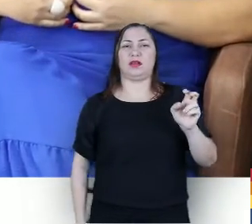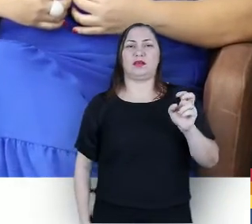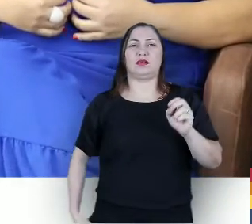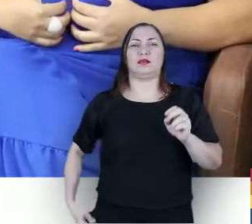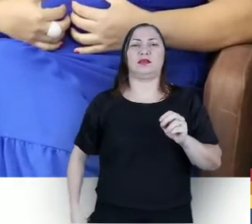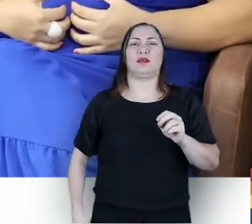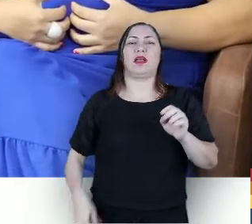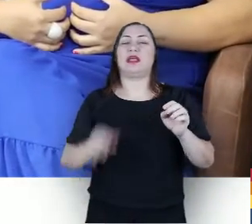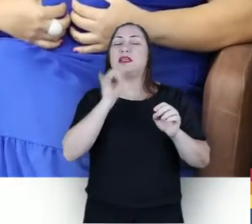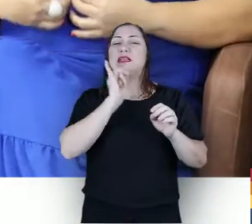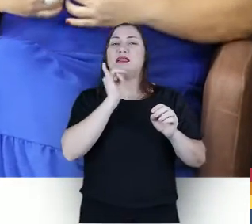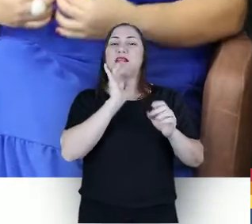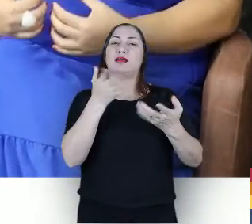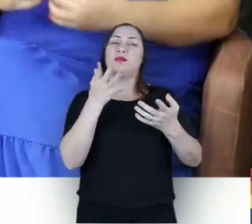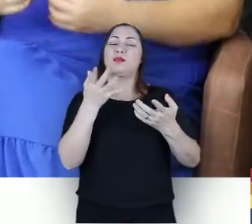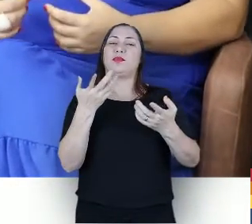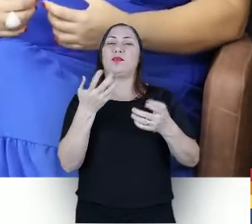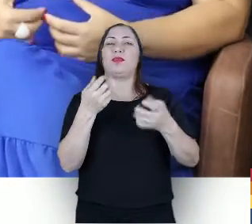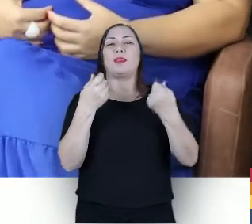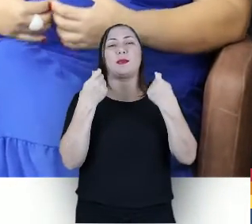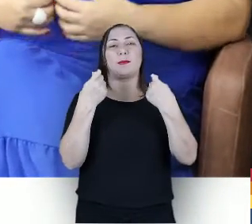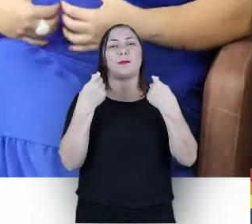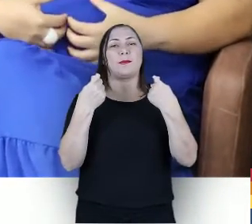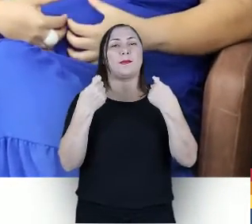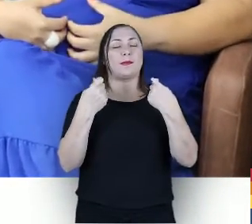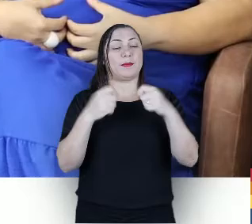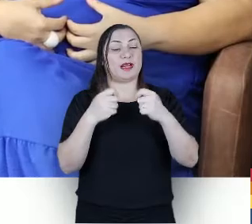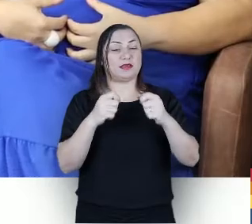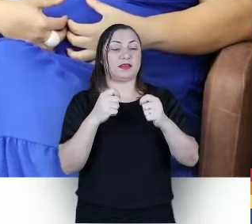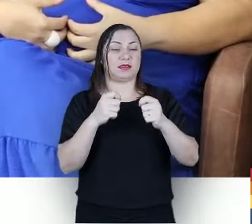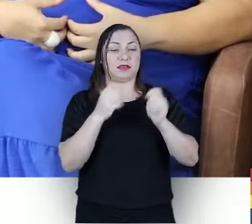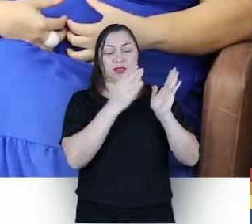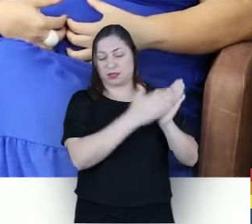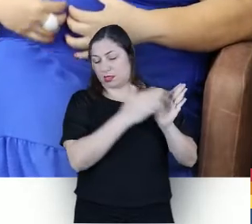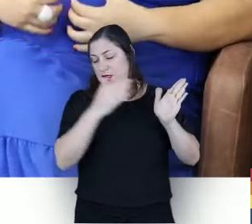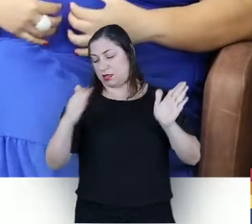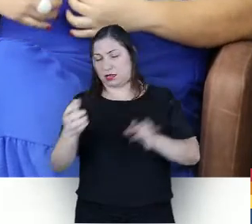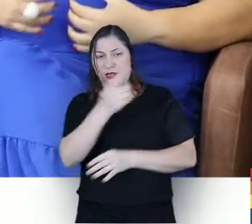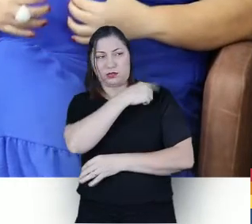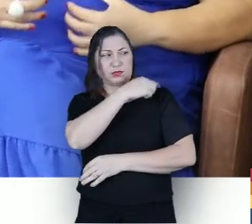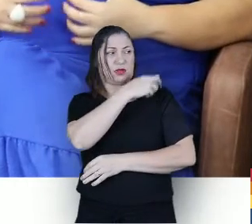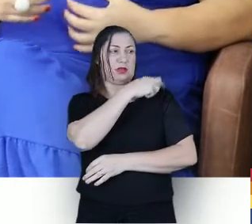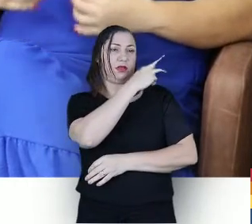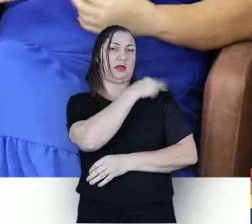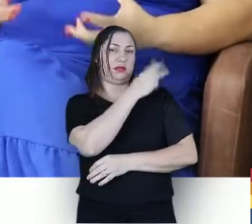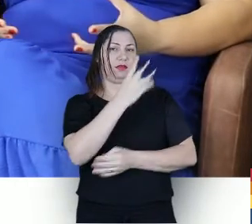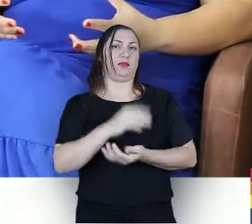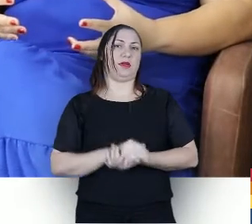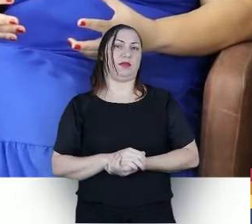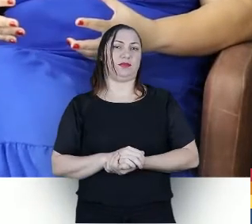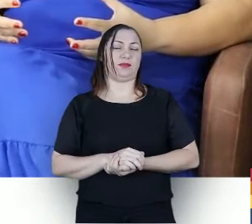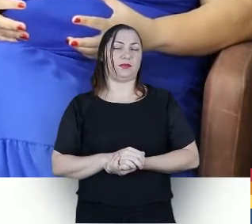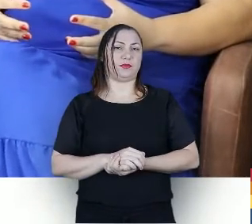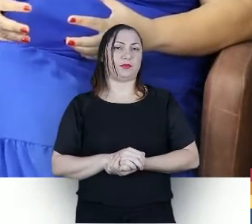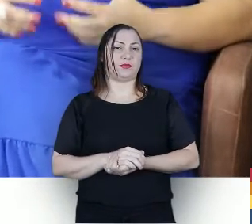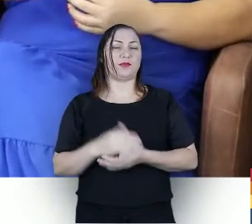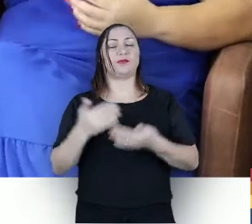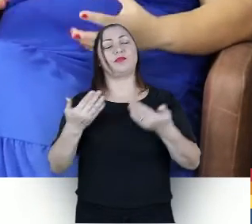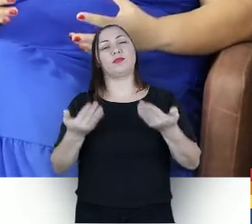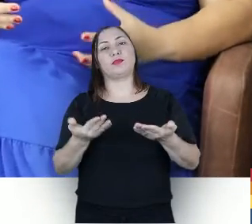perceber essas habilidades e quais são os conteúdos essenciais que o meu estudante, por